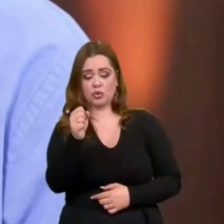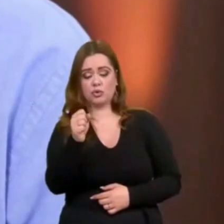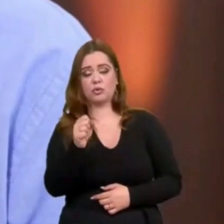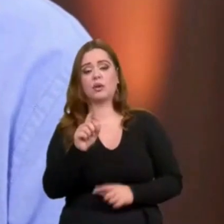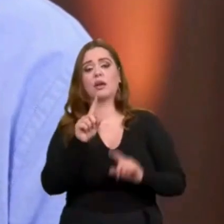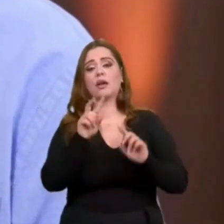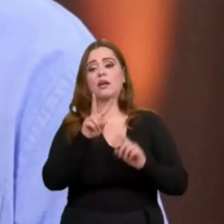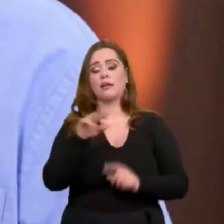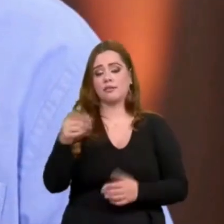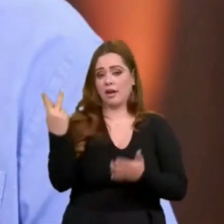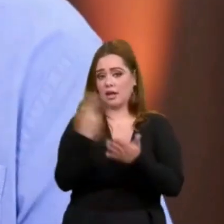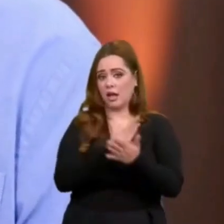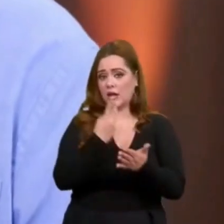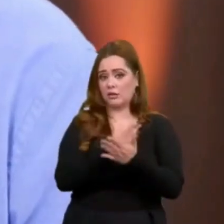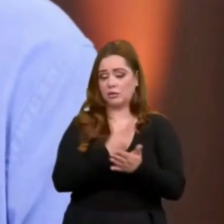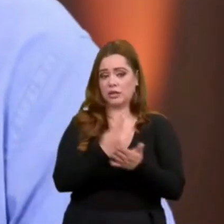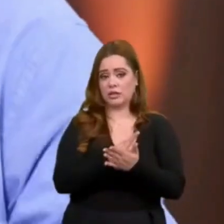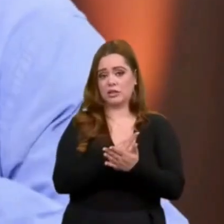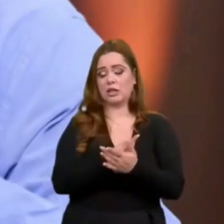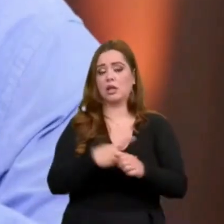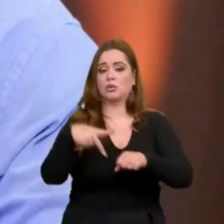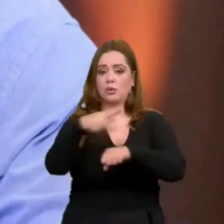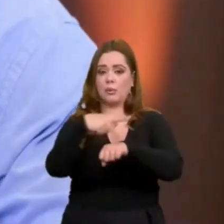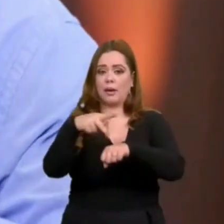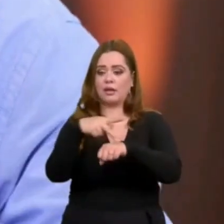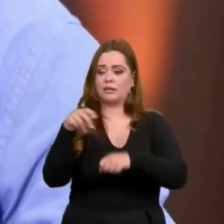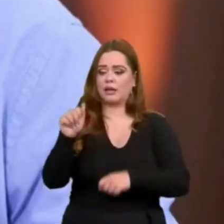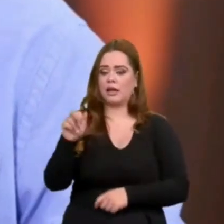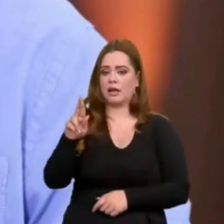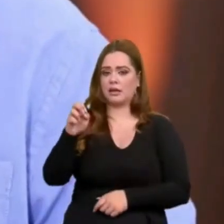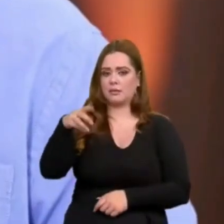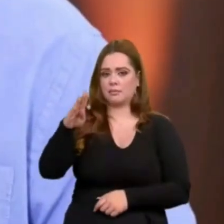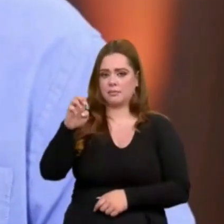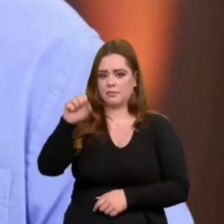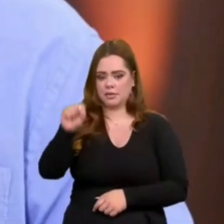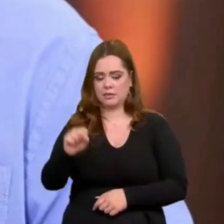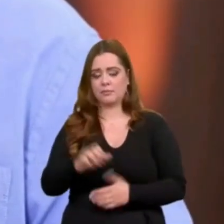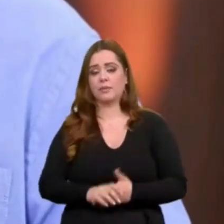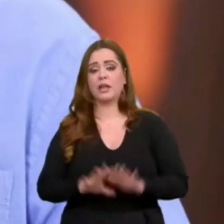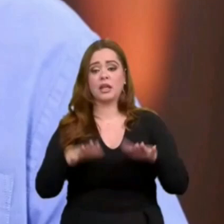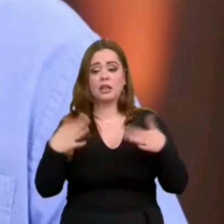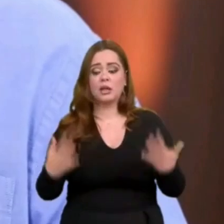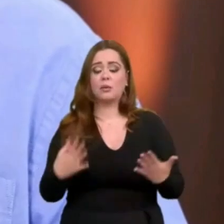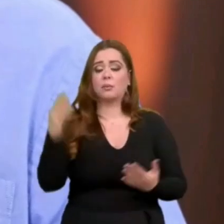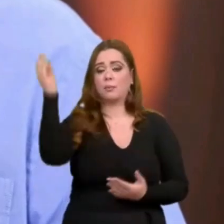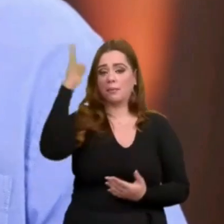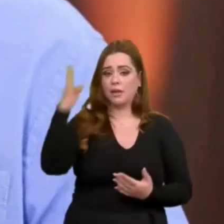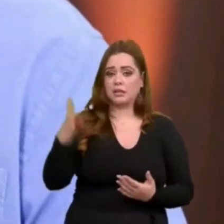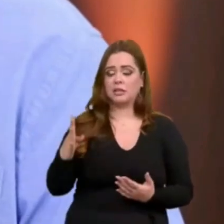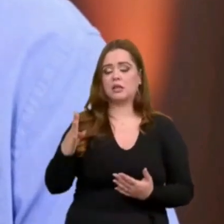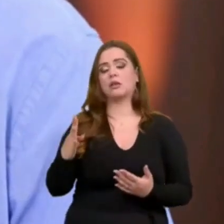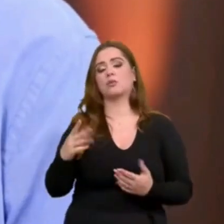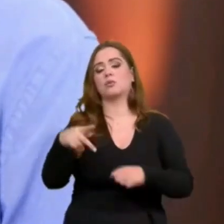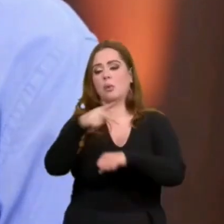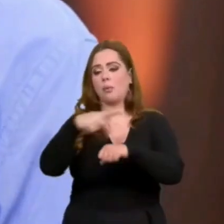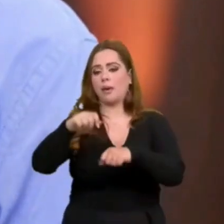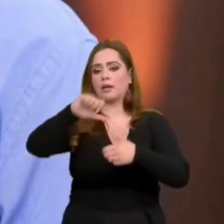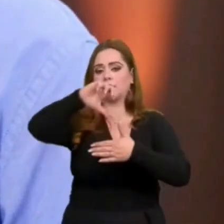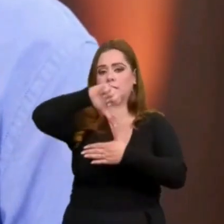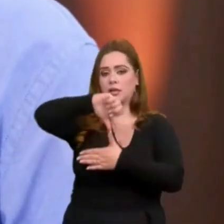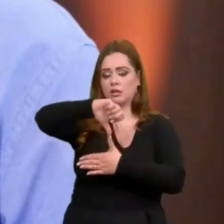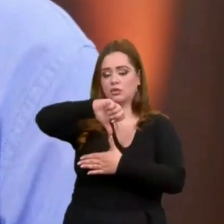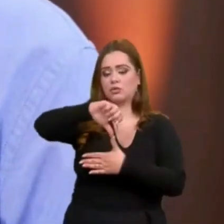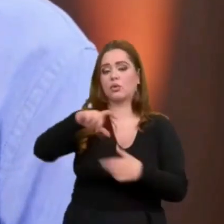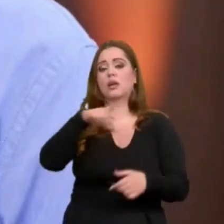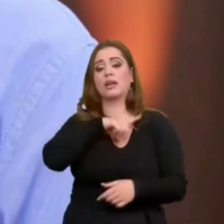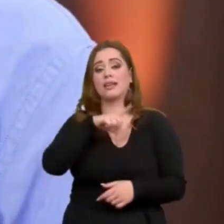ano nos Emirados Árabes. A partir daí, Brasil, os países da América do Sul, que fazem parte da Amazônia, mais